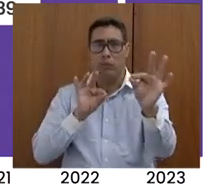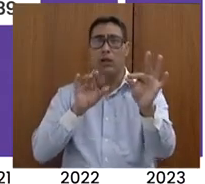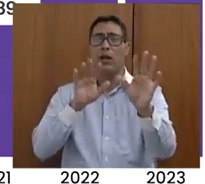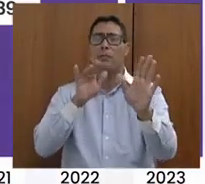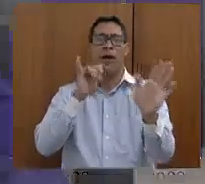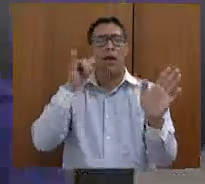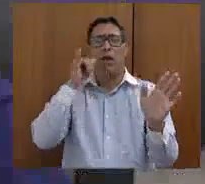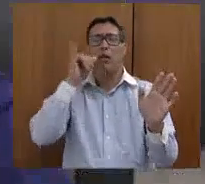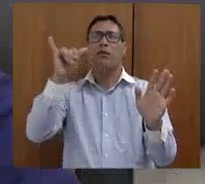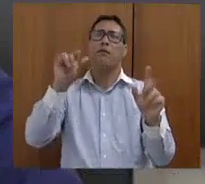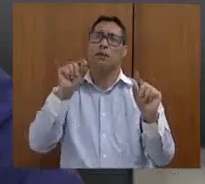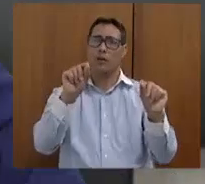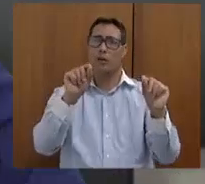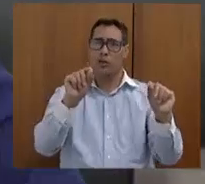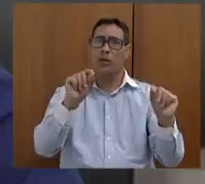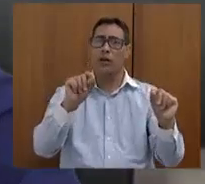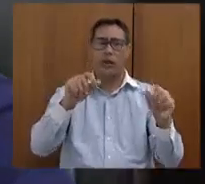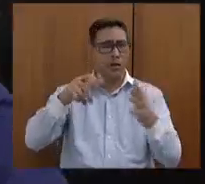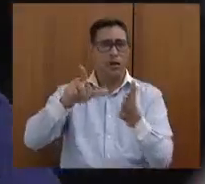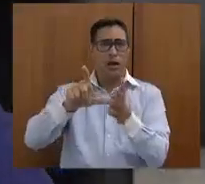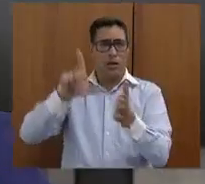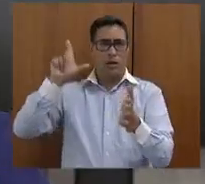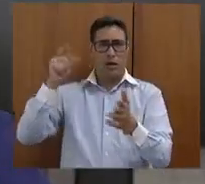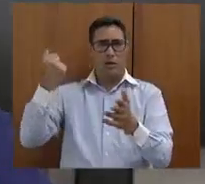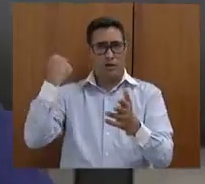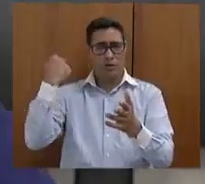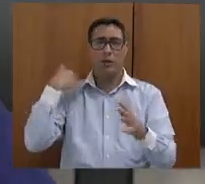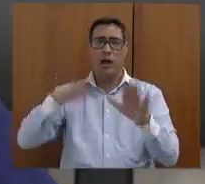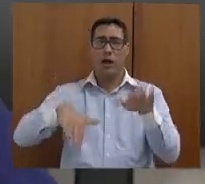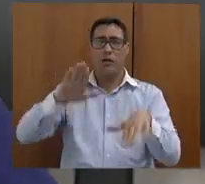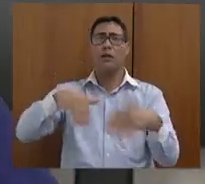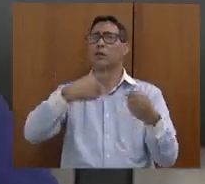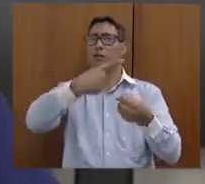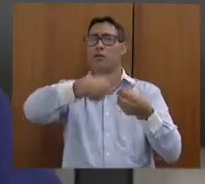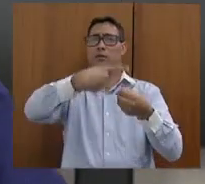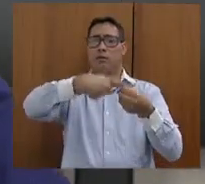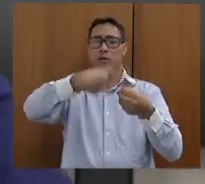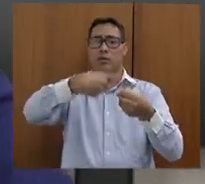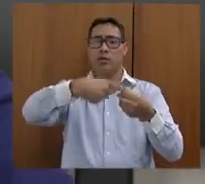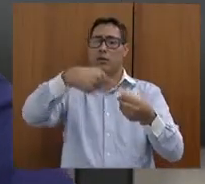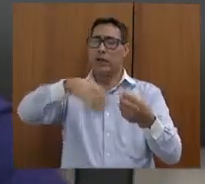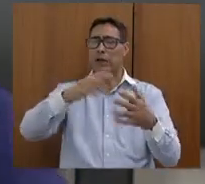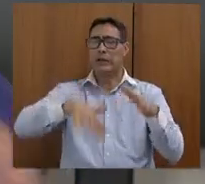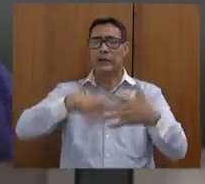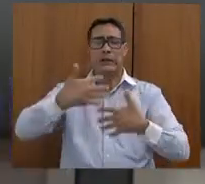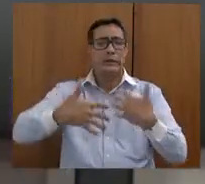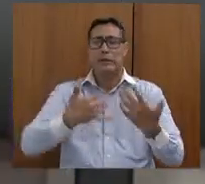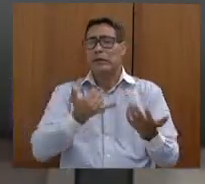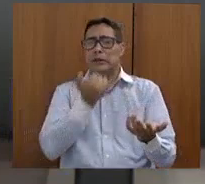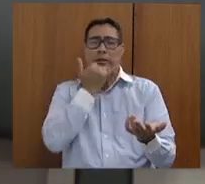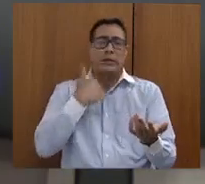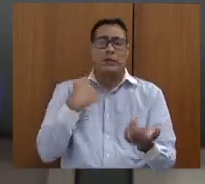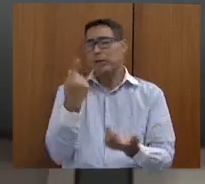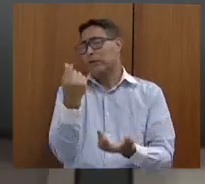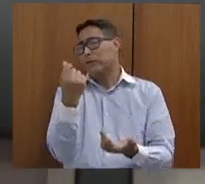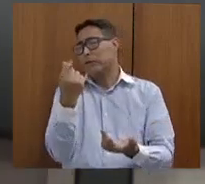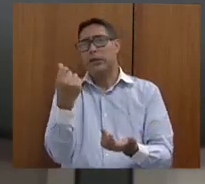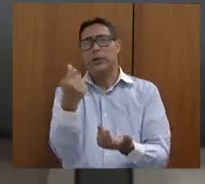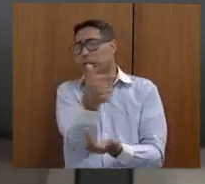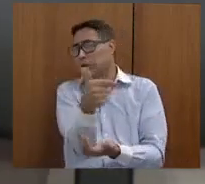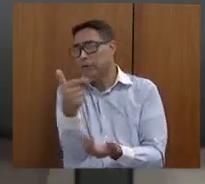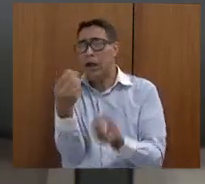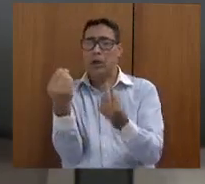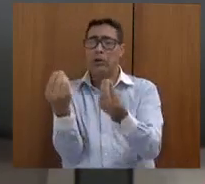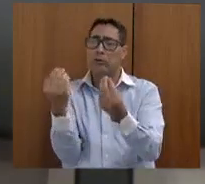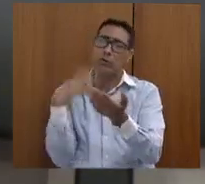situação que existia do município ficar sem dinheiro para transportar alunos do estado que isso é regime de